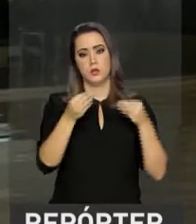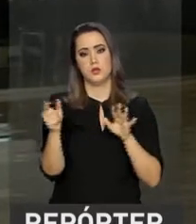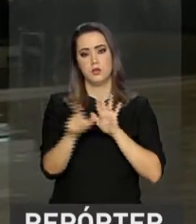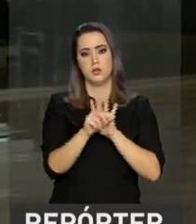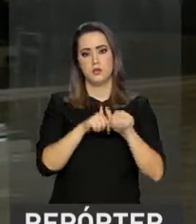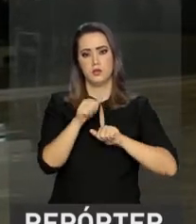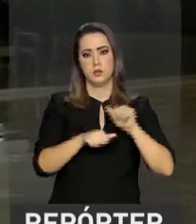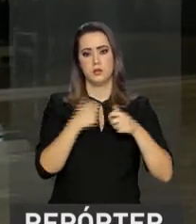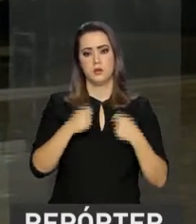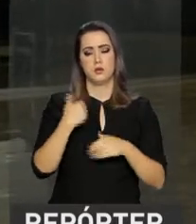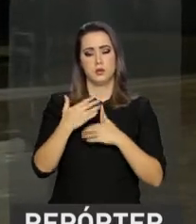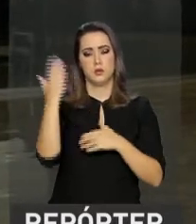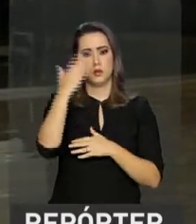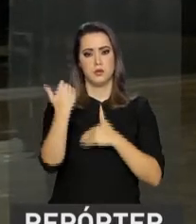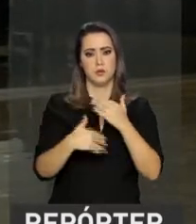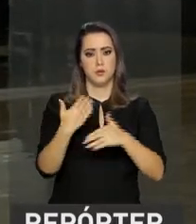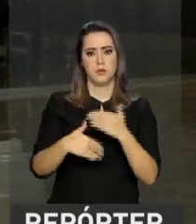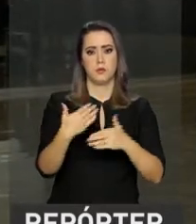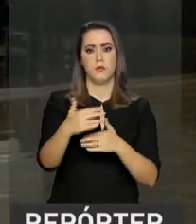para que o brasil avance